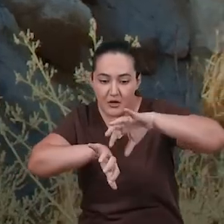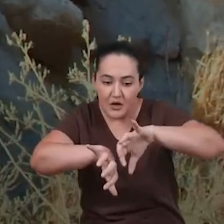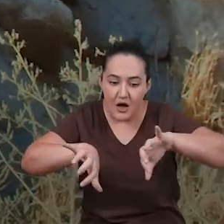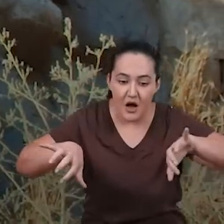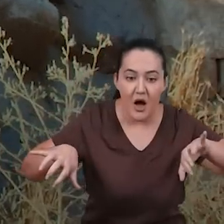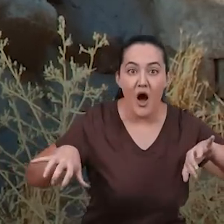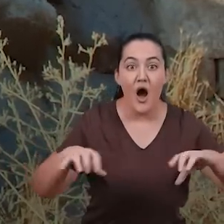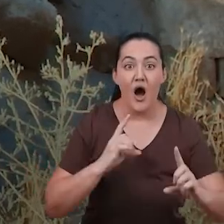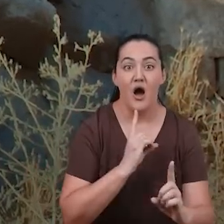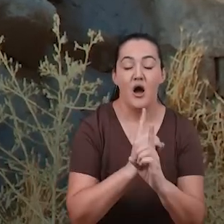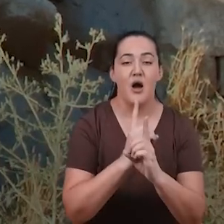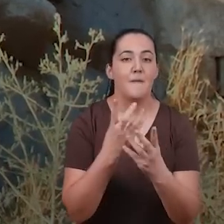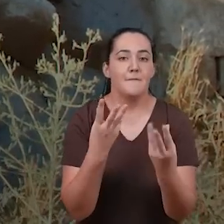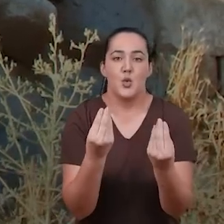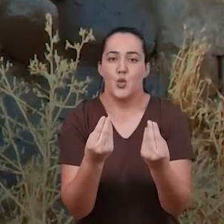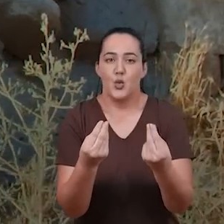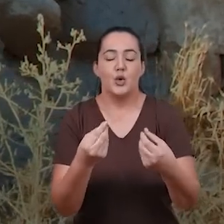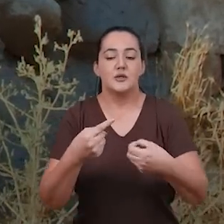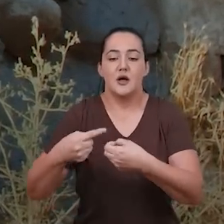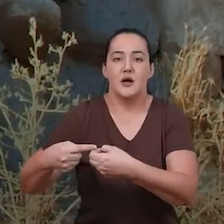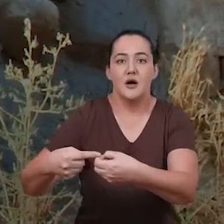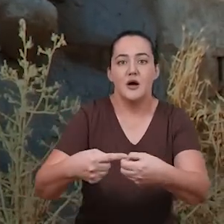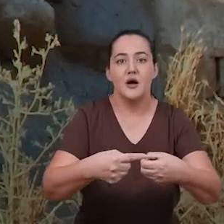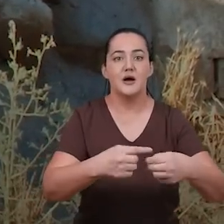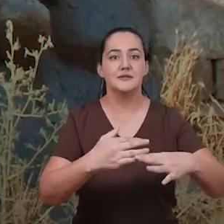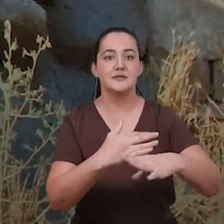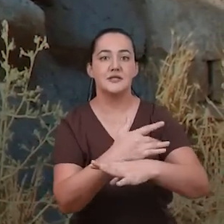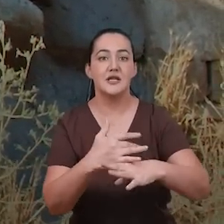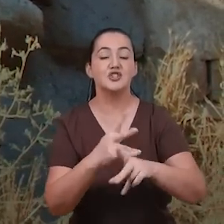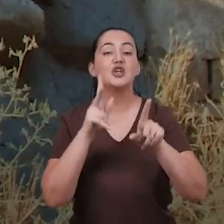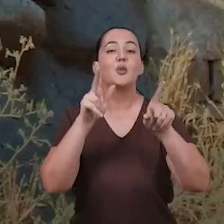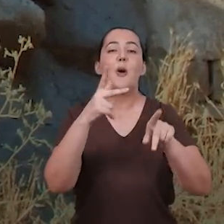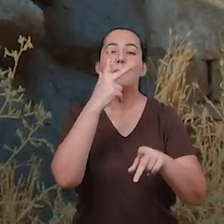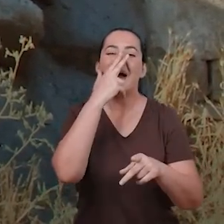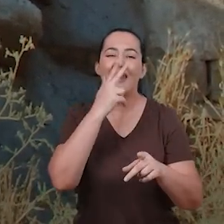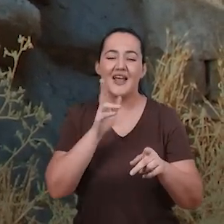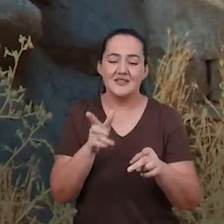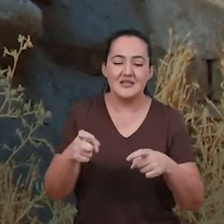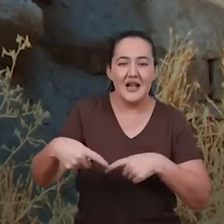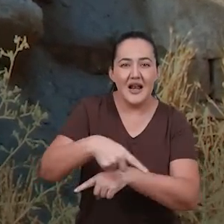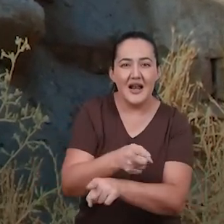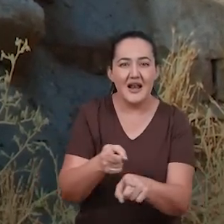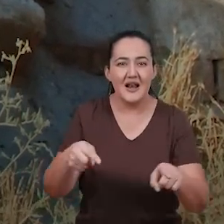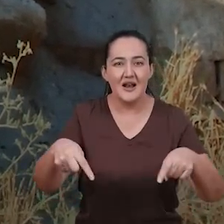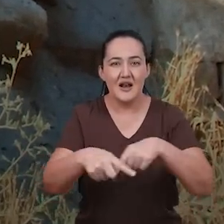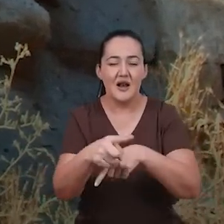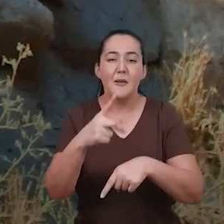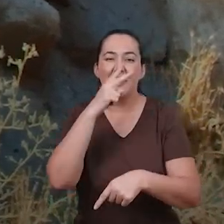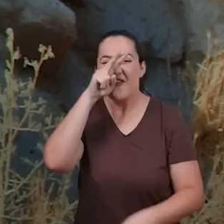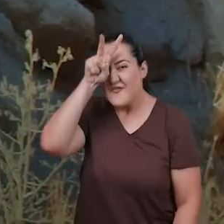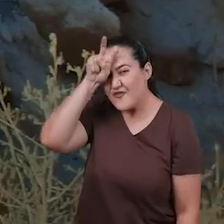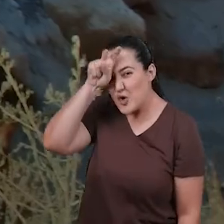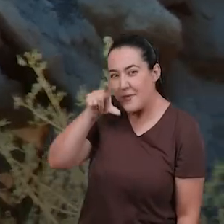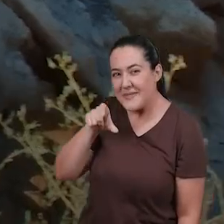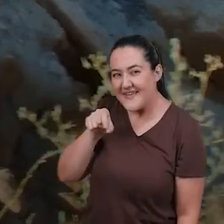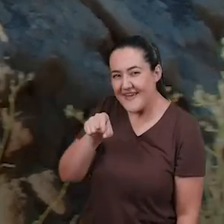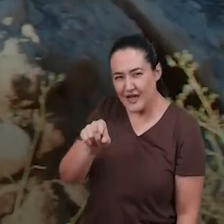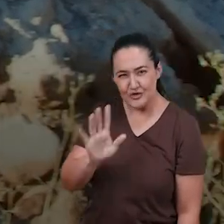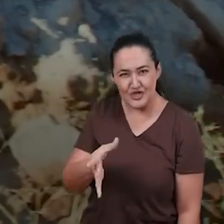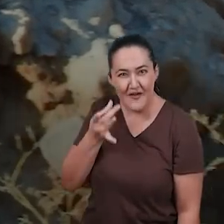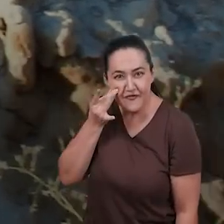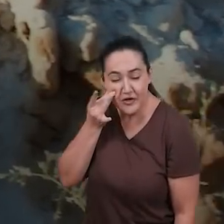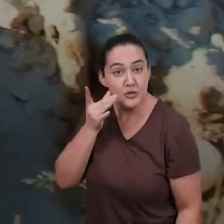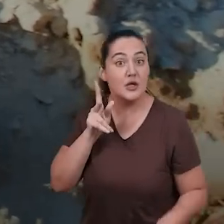É porque os arqueólogos descobriram que embaixo da terra, como se fosse um labirinto, um verdadeiro formigueiro humano,